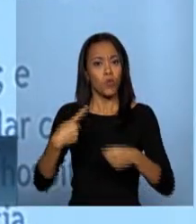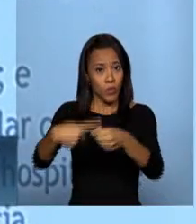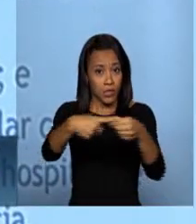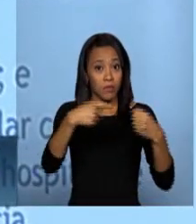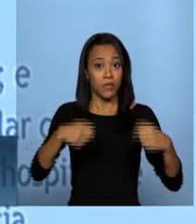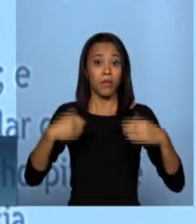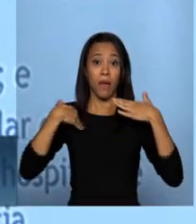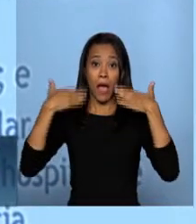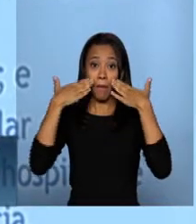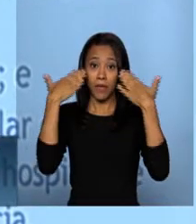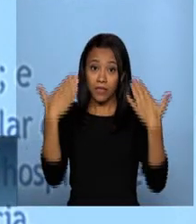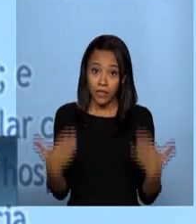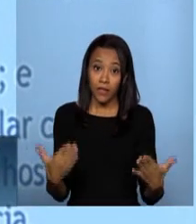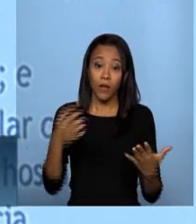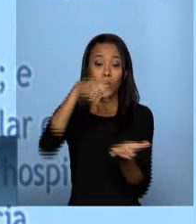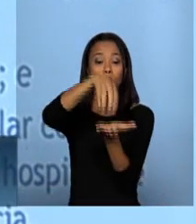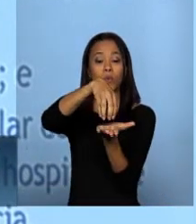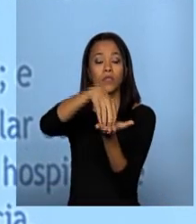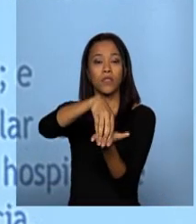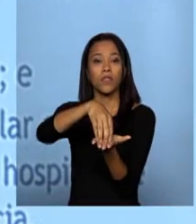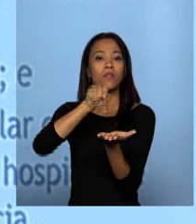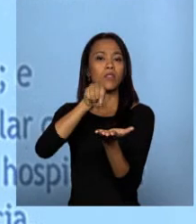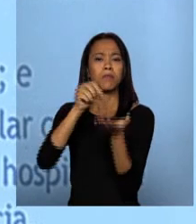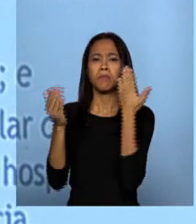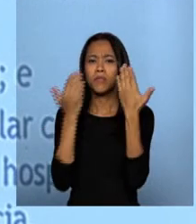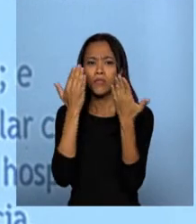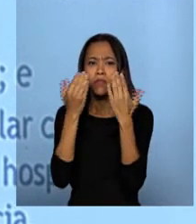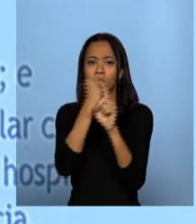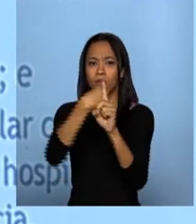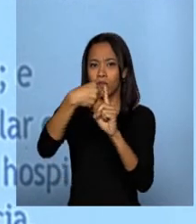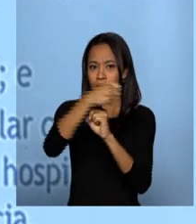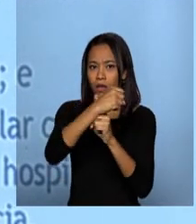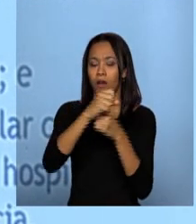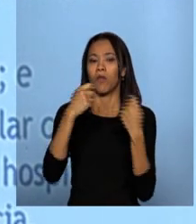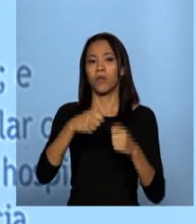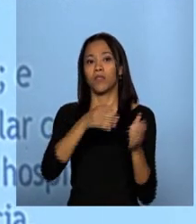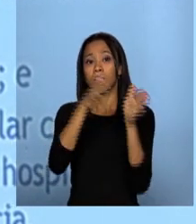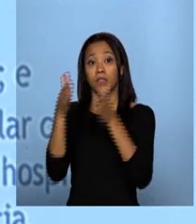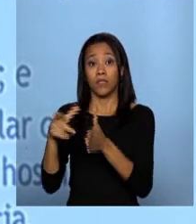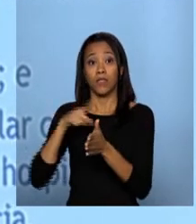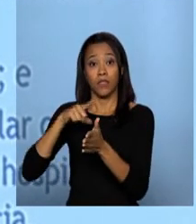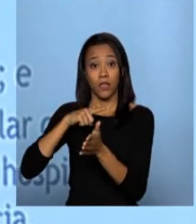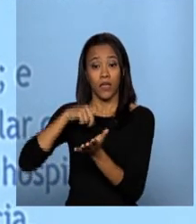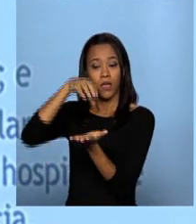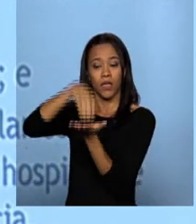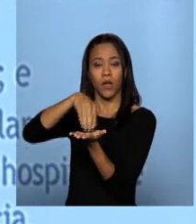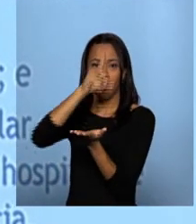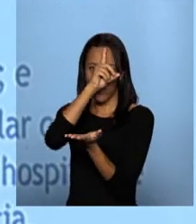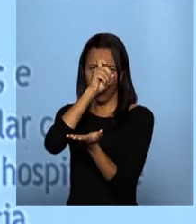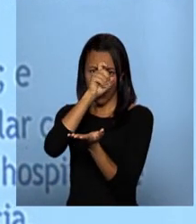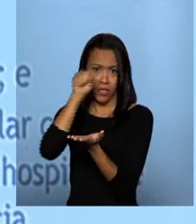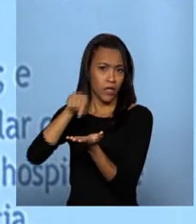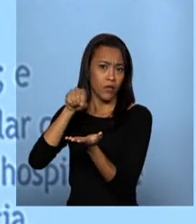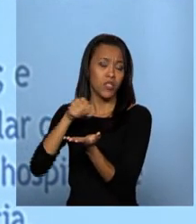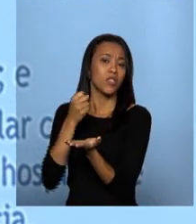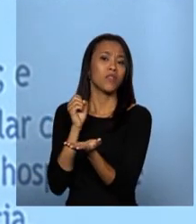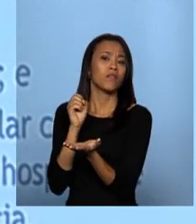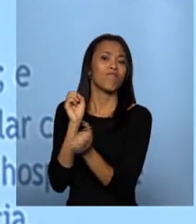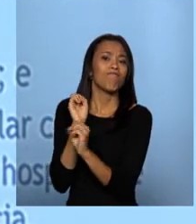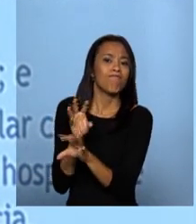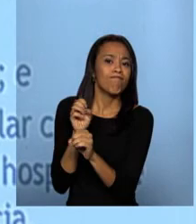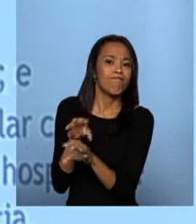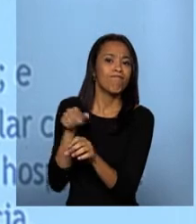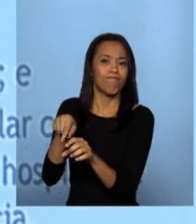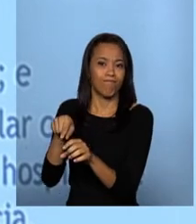centro de atenção psicossocial e precisa ter um hospital de ensino ou unidade hospitalar com mais de 80 leitos.